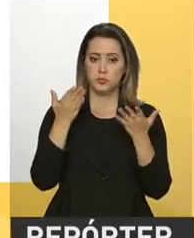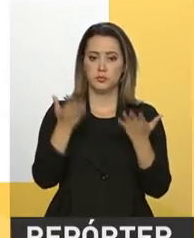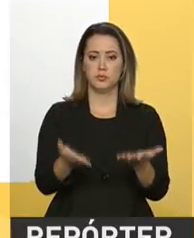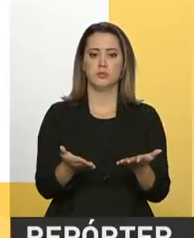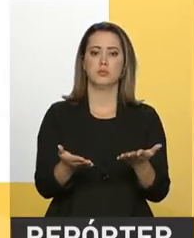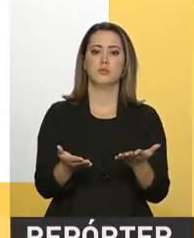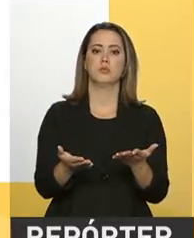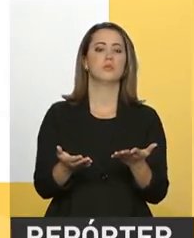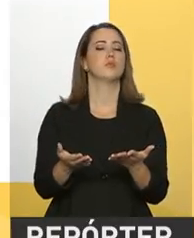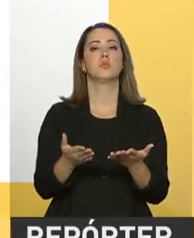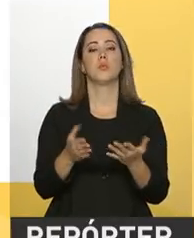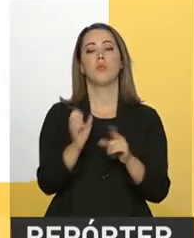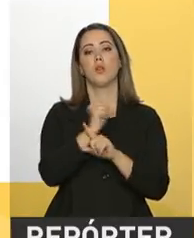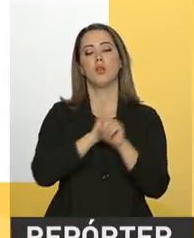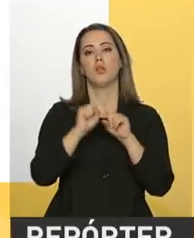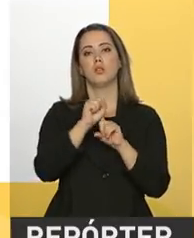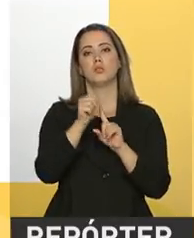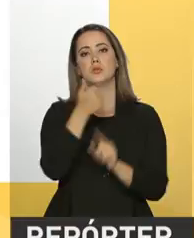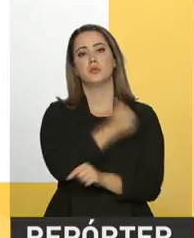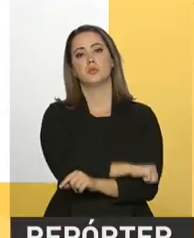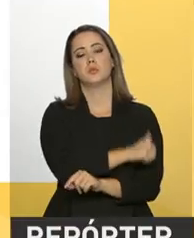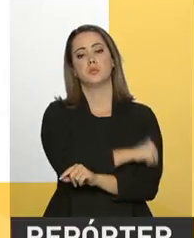a sociedade